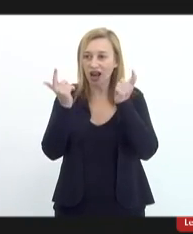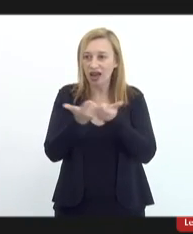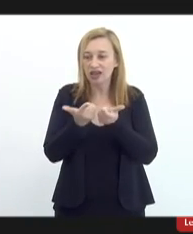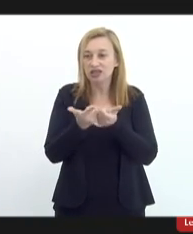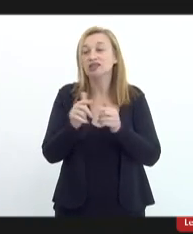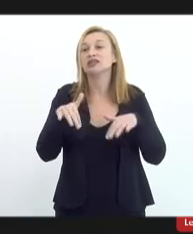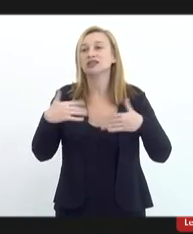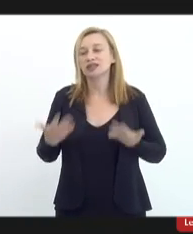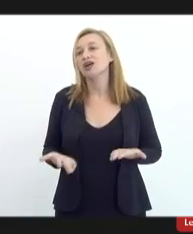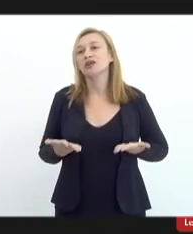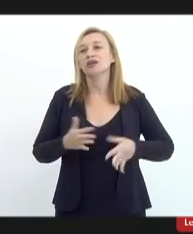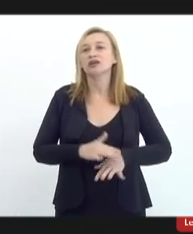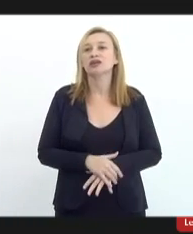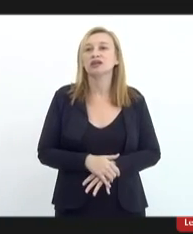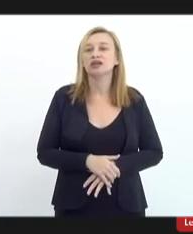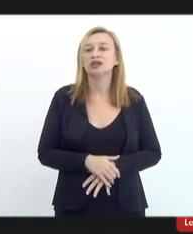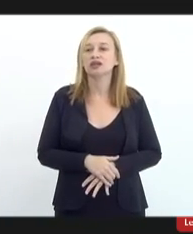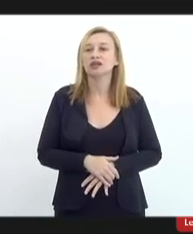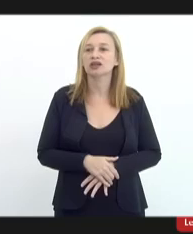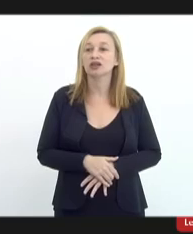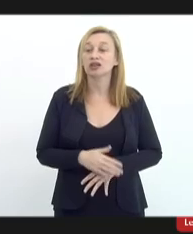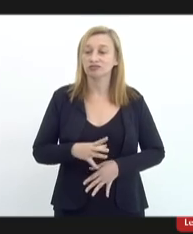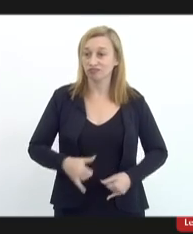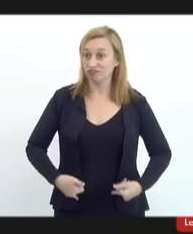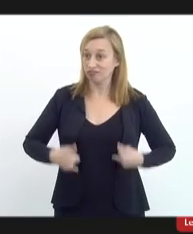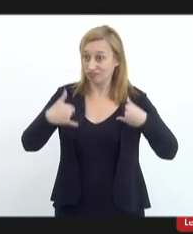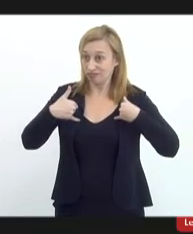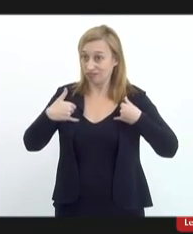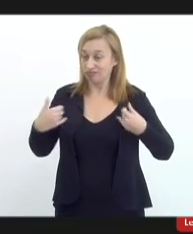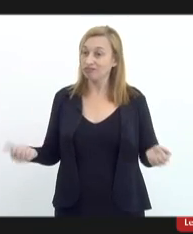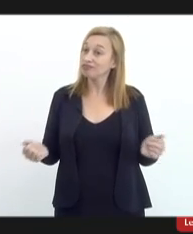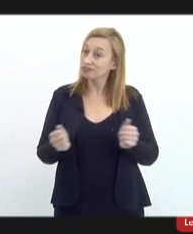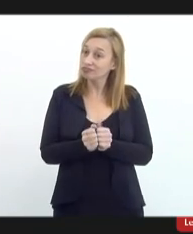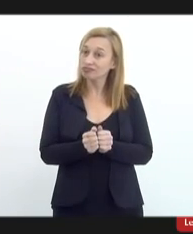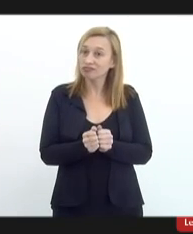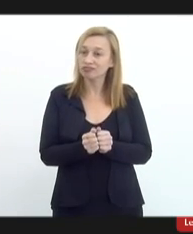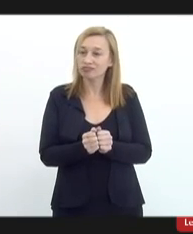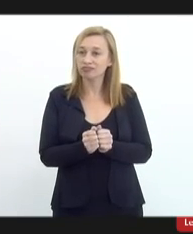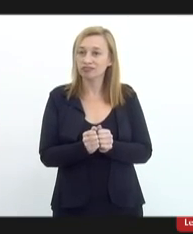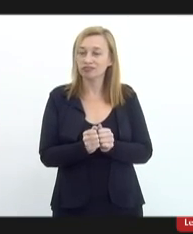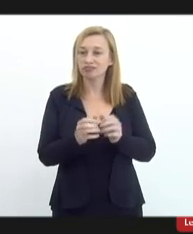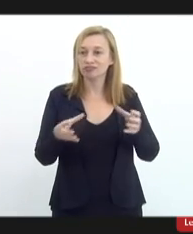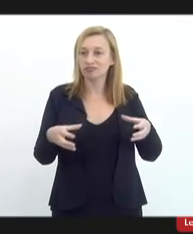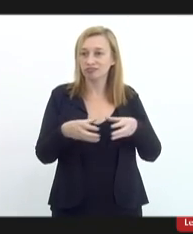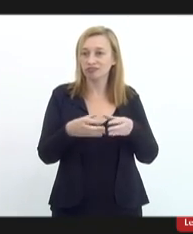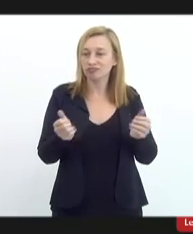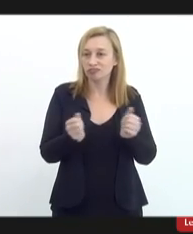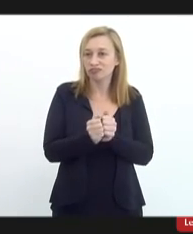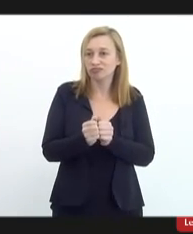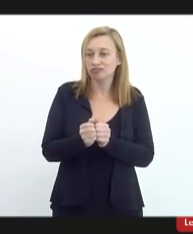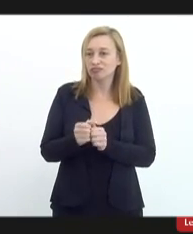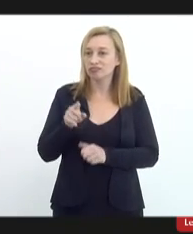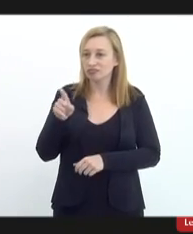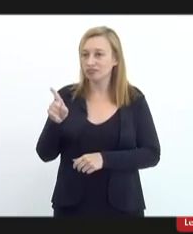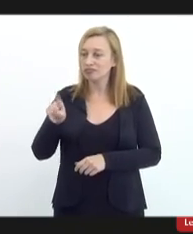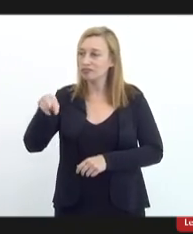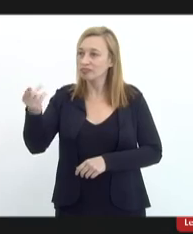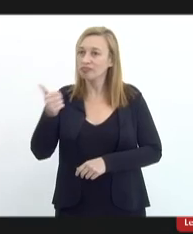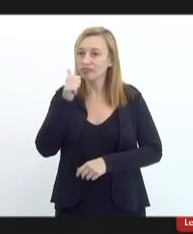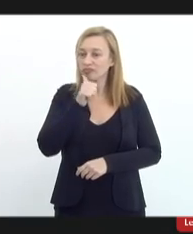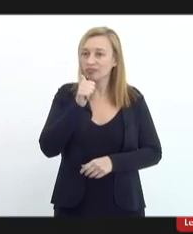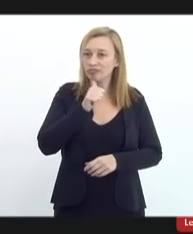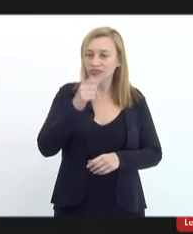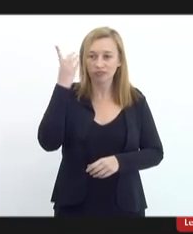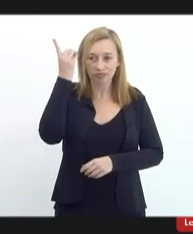Então, eu me sinto honrado de participar de uma comissão ao lado de você e das demais deputadas, né?